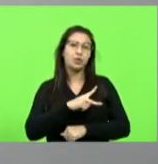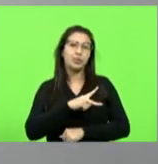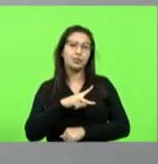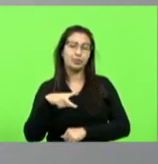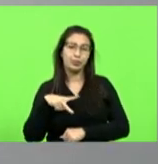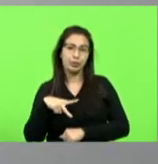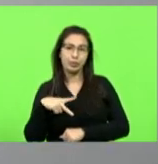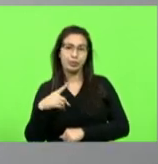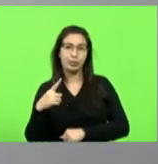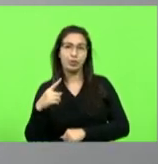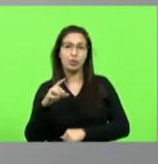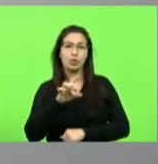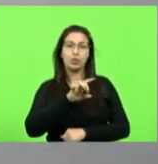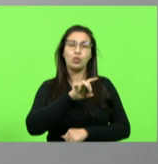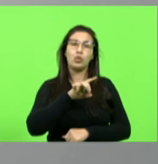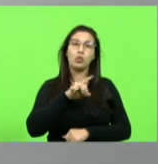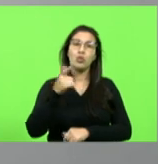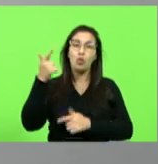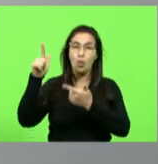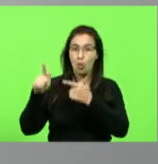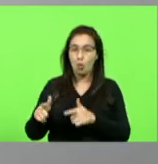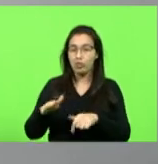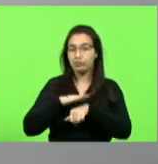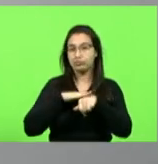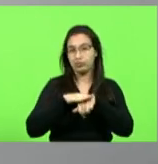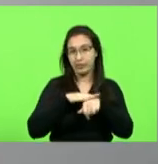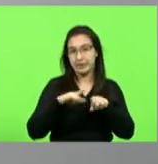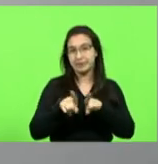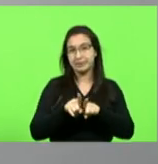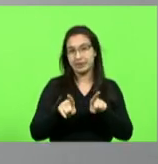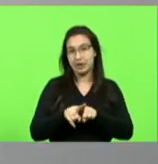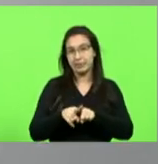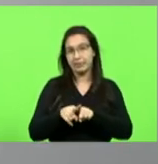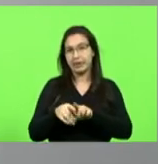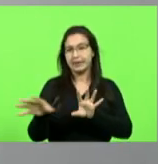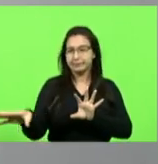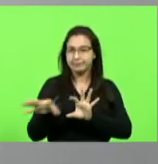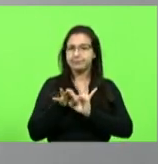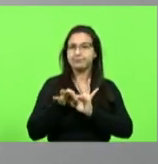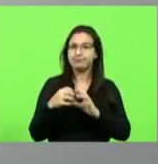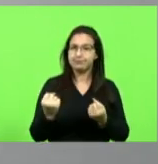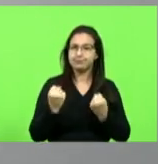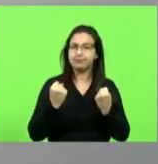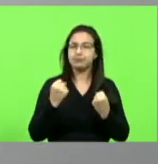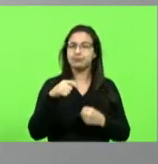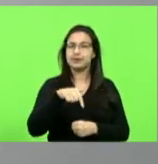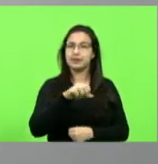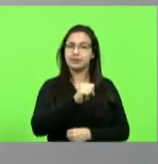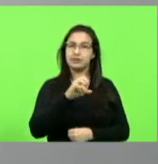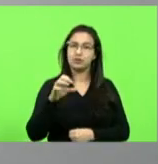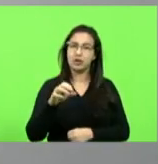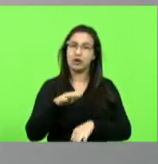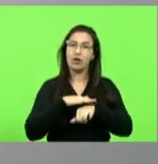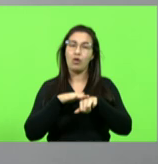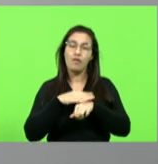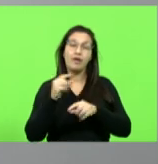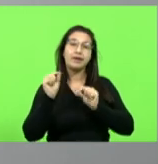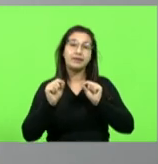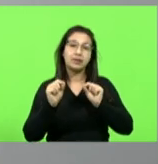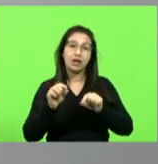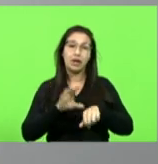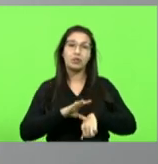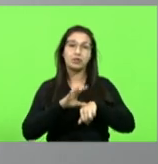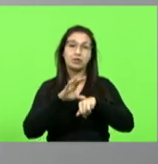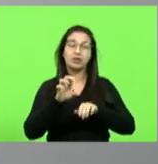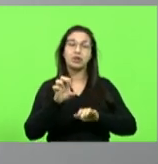outros atores importantes, né, para fortalecer a nossa luta no Estado. Houve um diálogo, então, com o Conselho Estadual